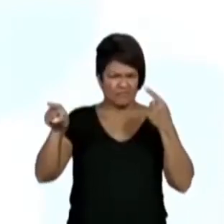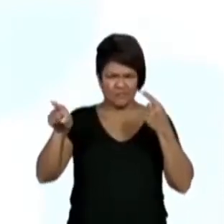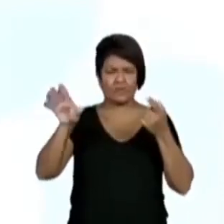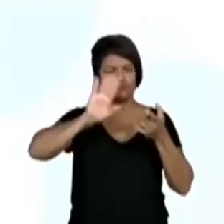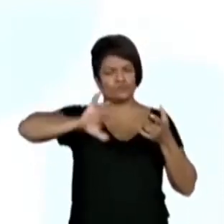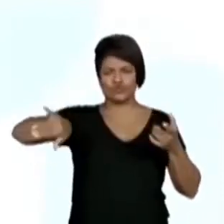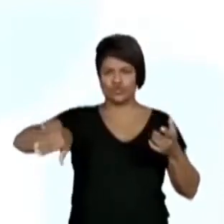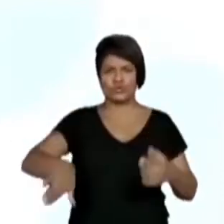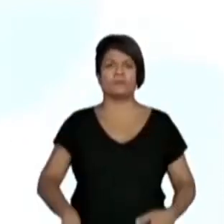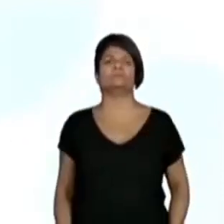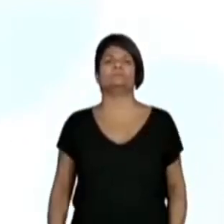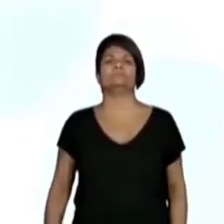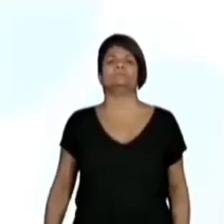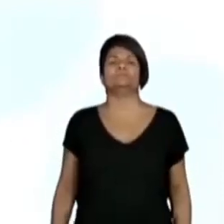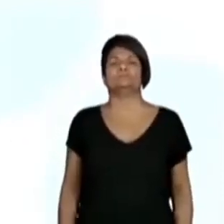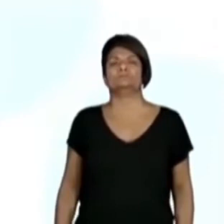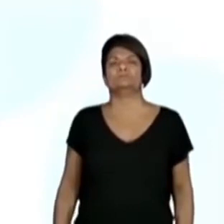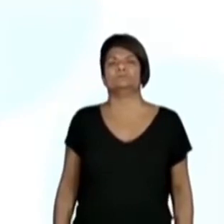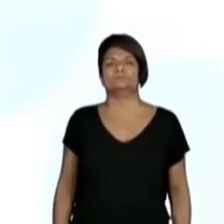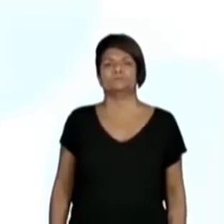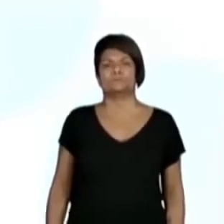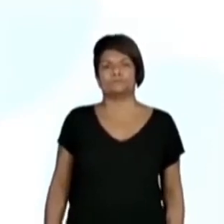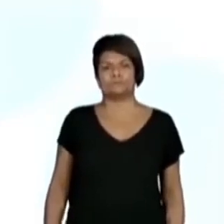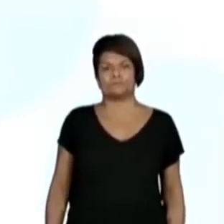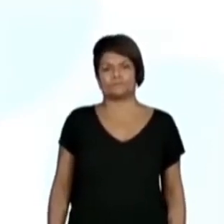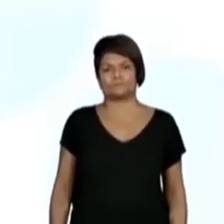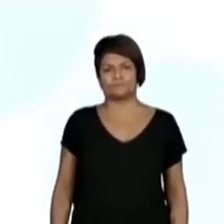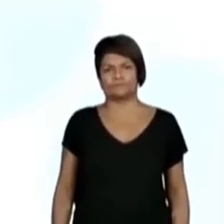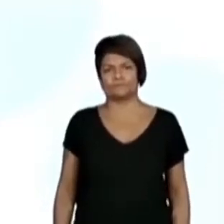de fazer. Tenho mais...